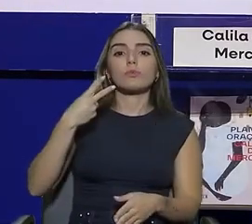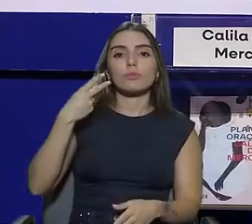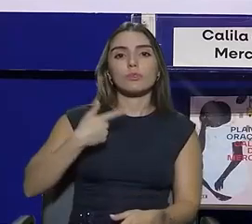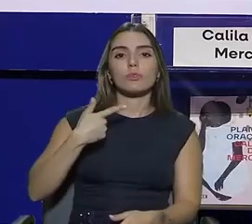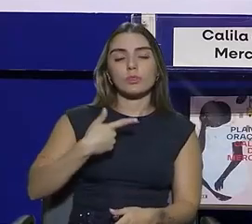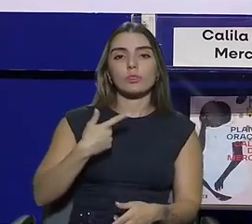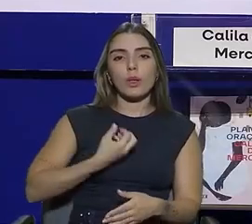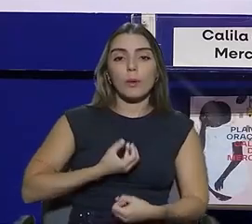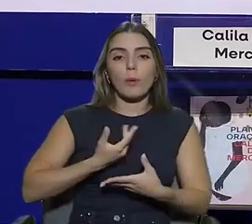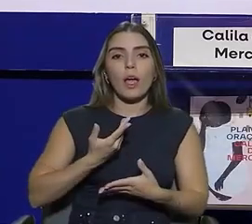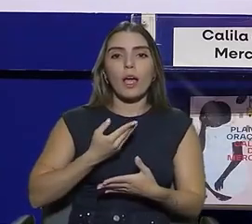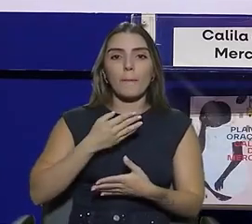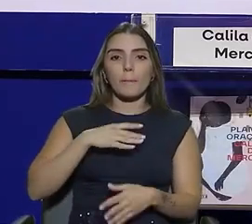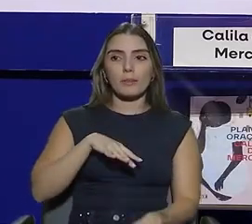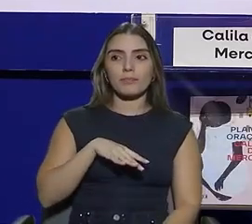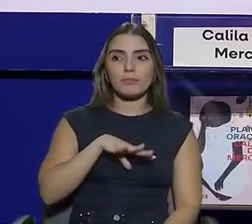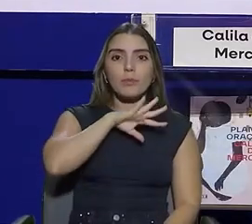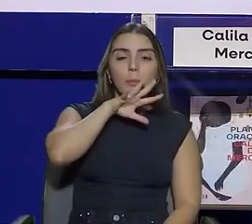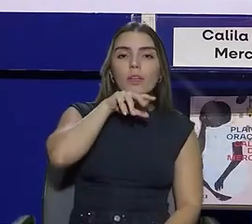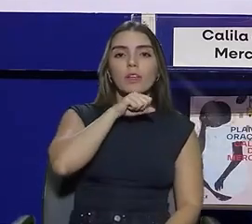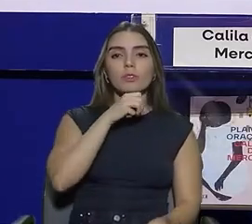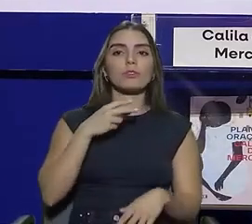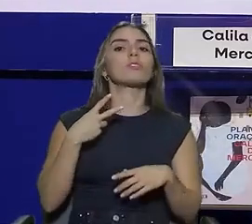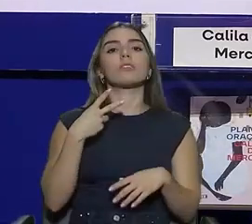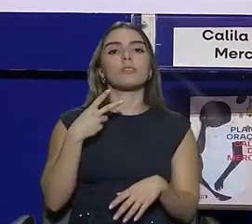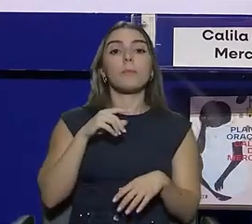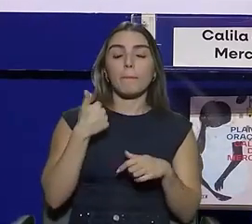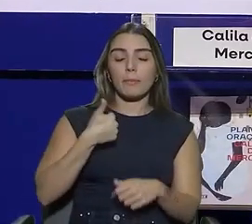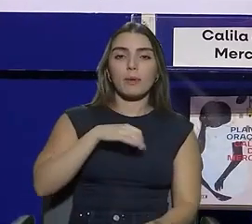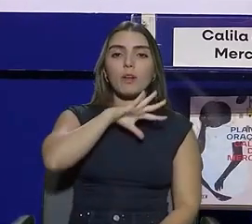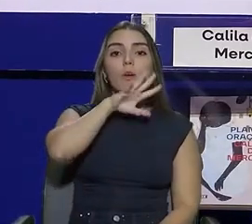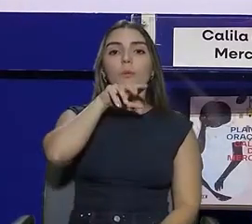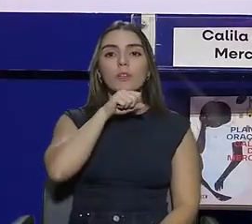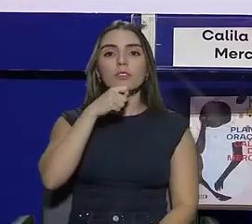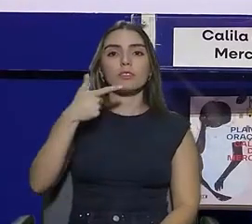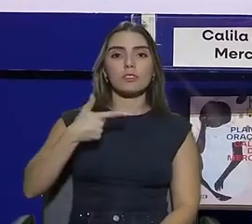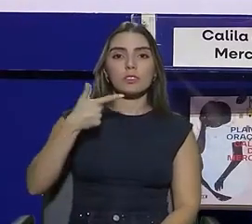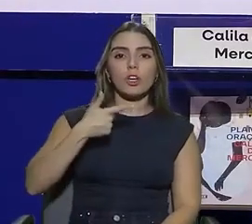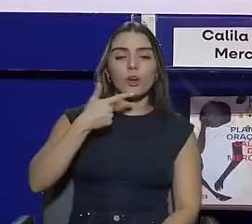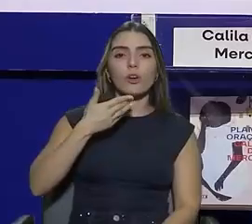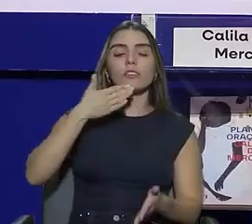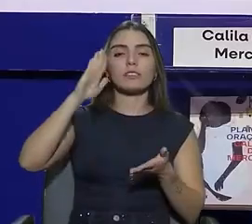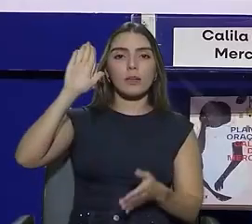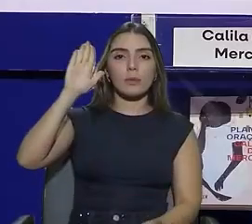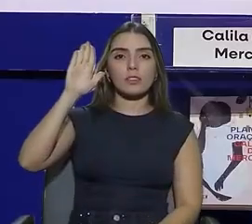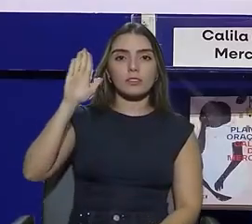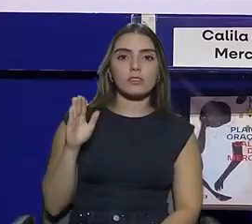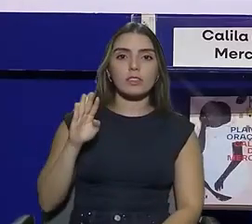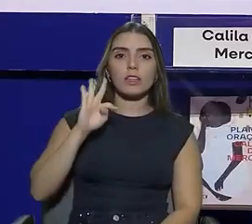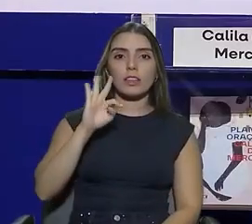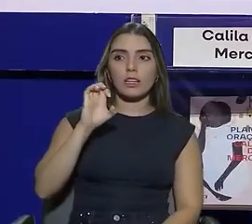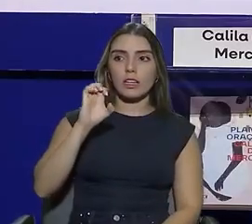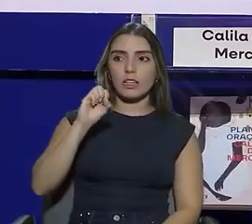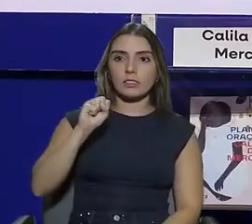Bicho, o segundo o Testamento. E testamento, o Bandeira, ele faz um testamento, ele morrendo, o que é que ele vai deixar? O que é